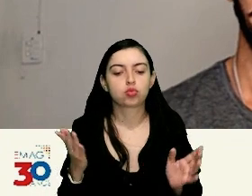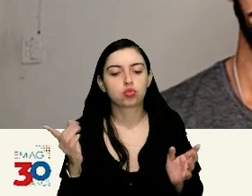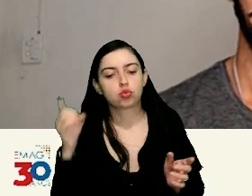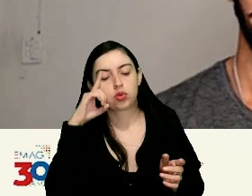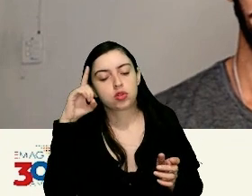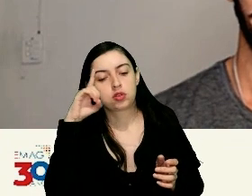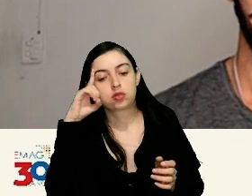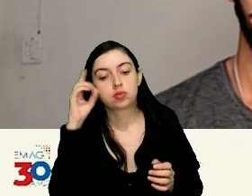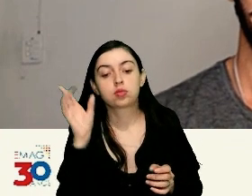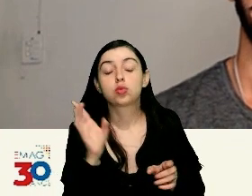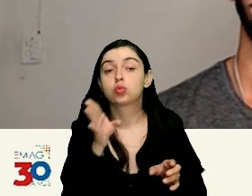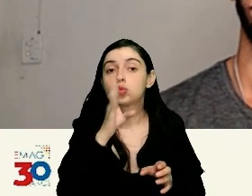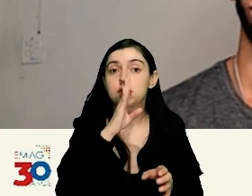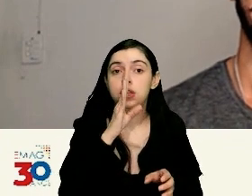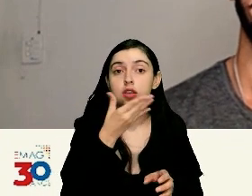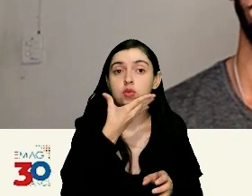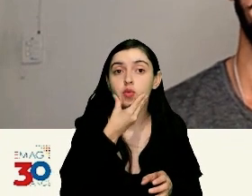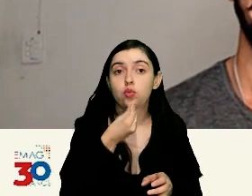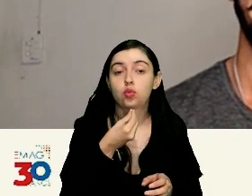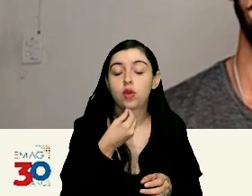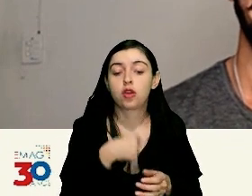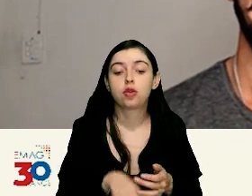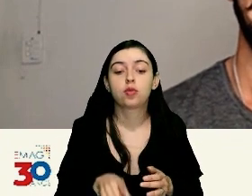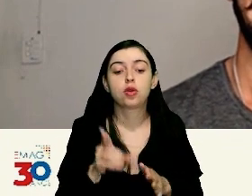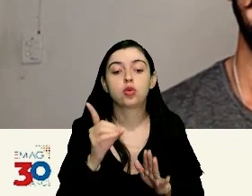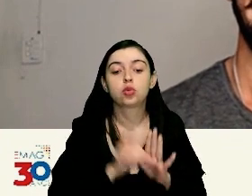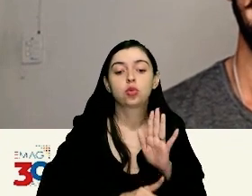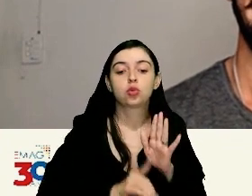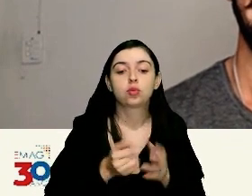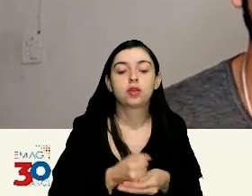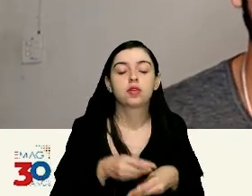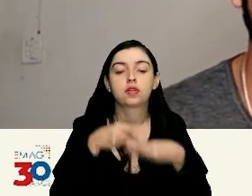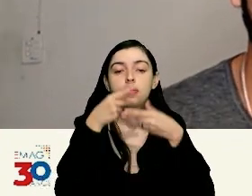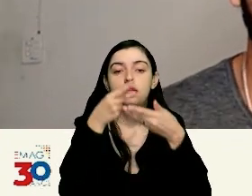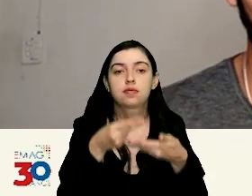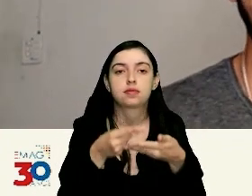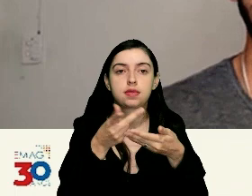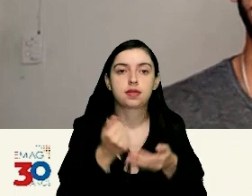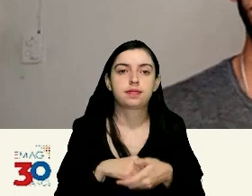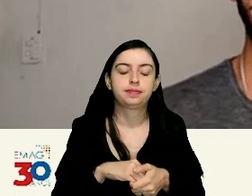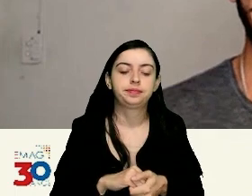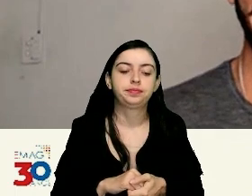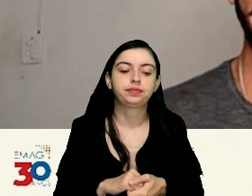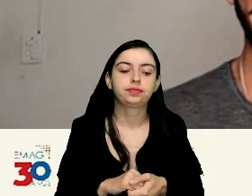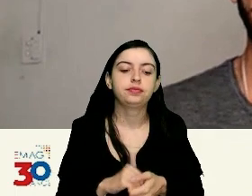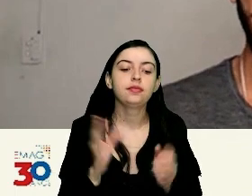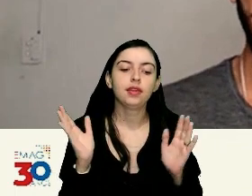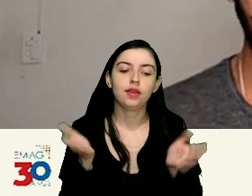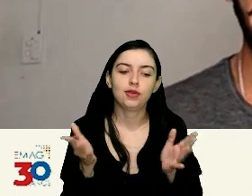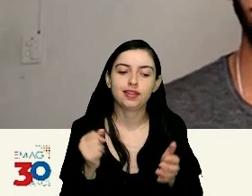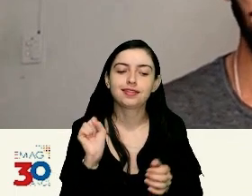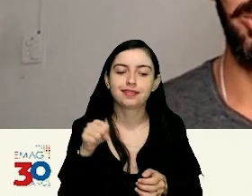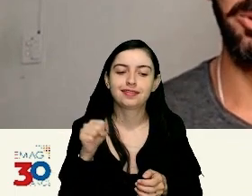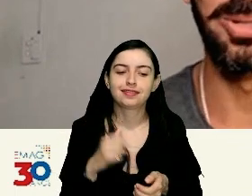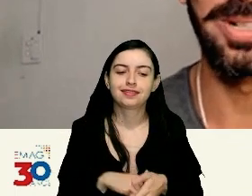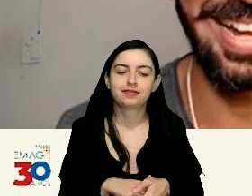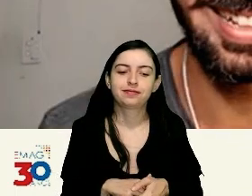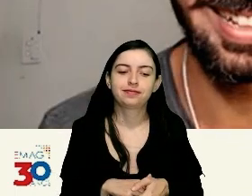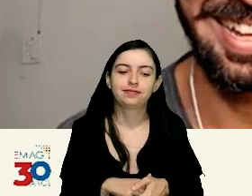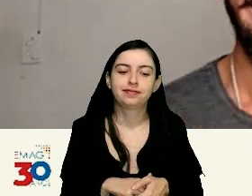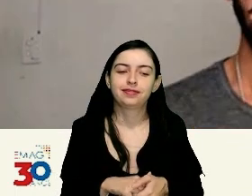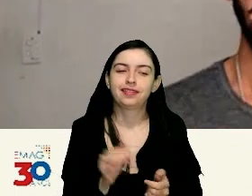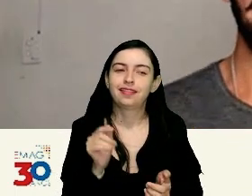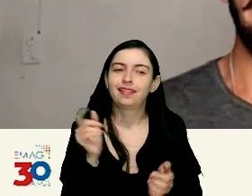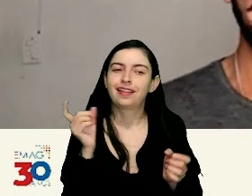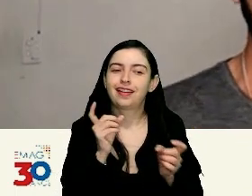Homens em 2019. Tiago, passo a palavra a você. Agora sim. A pegadinha do mudo, né?